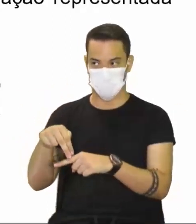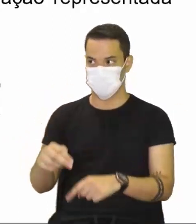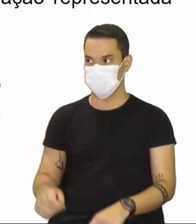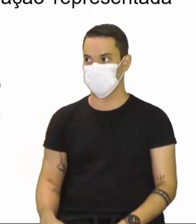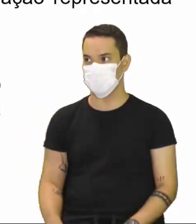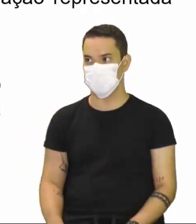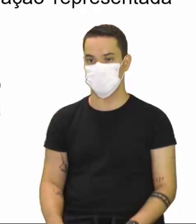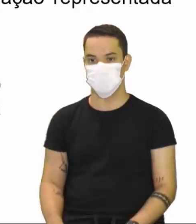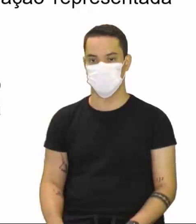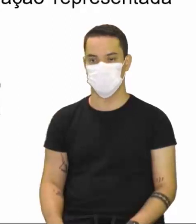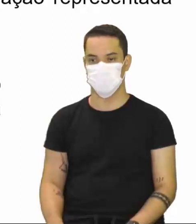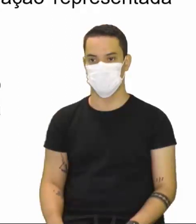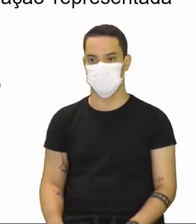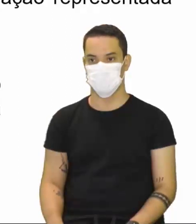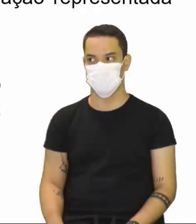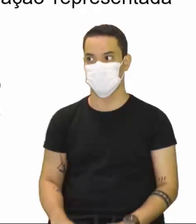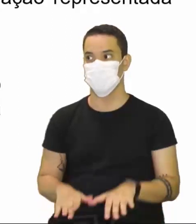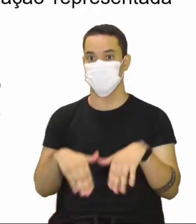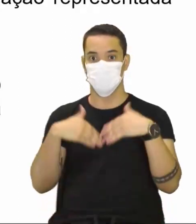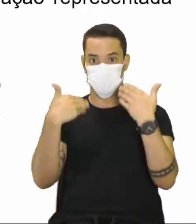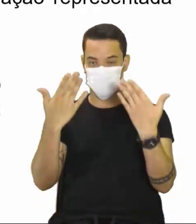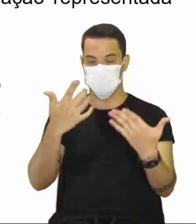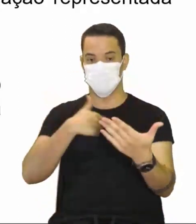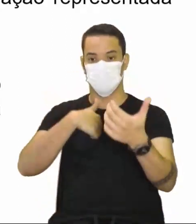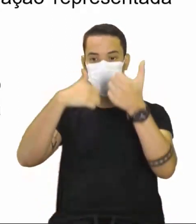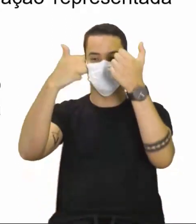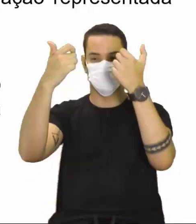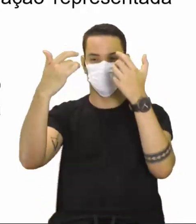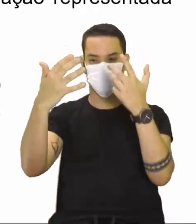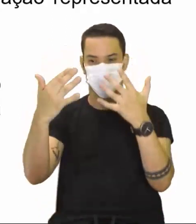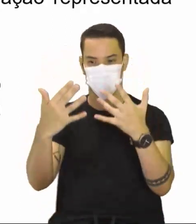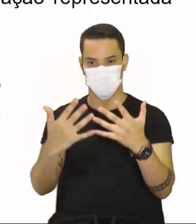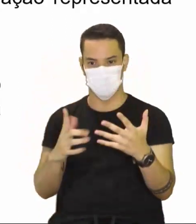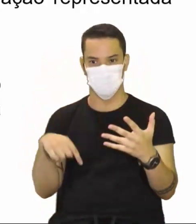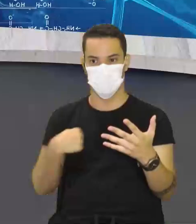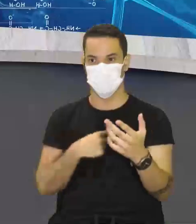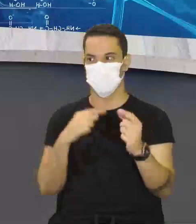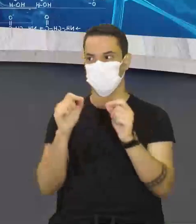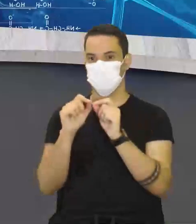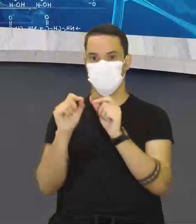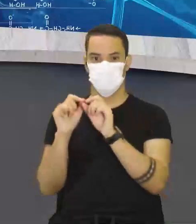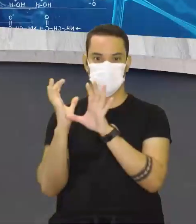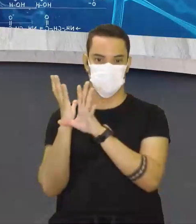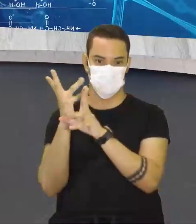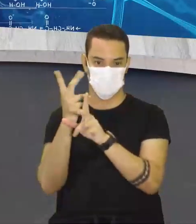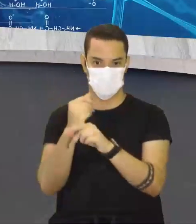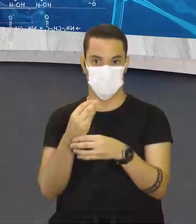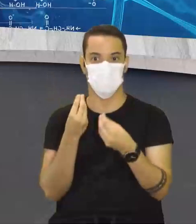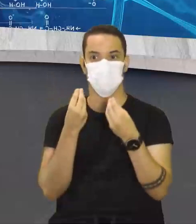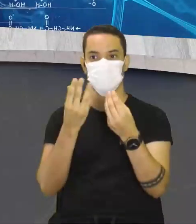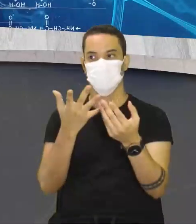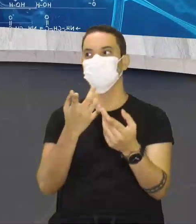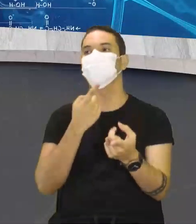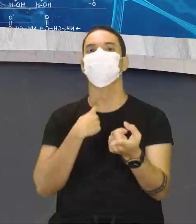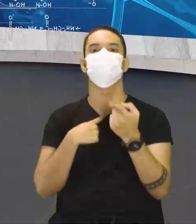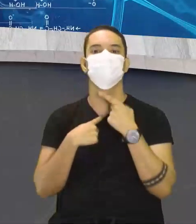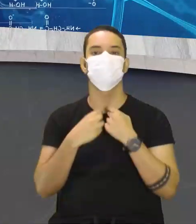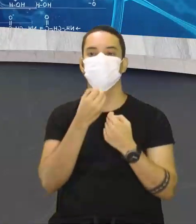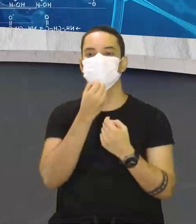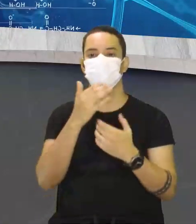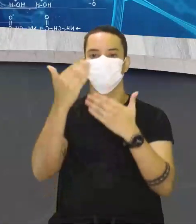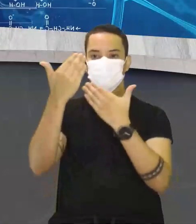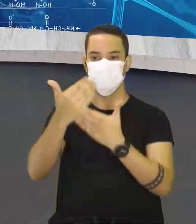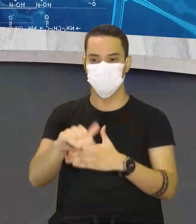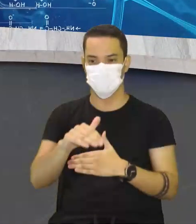caro aluno, diante desse comentário, diante dessa revisão, nós desejamos boa